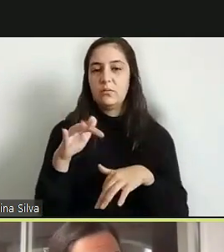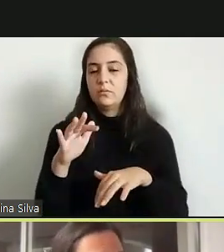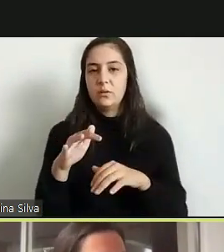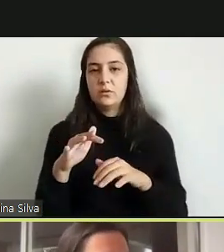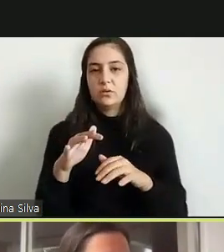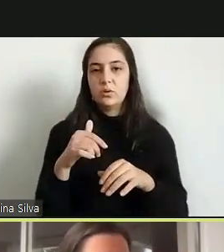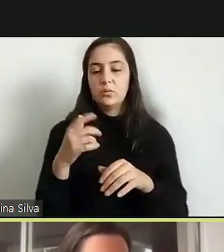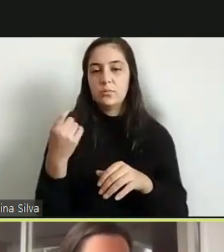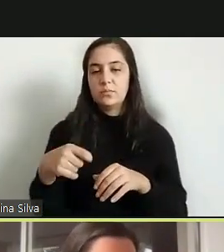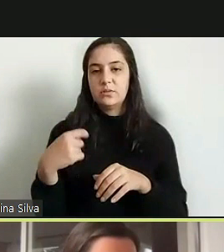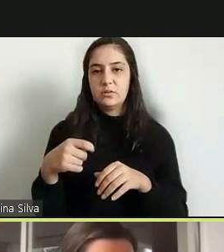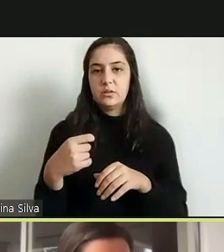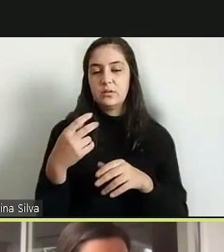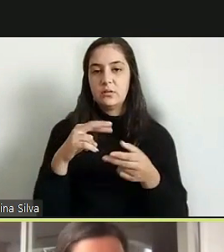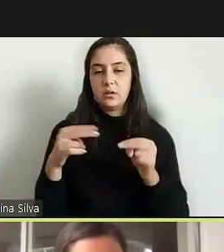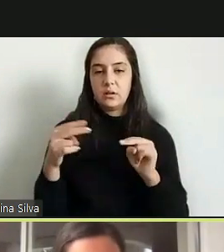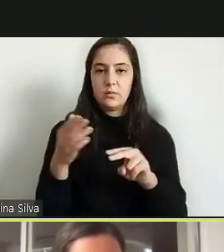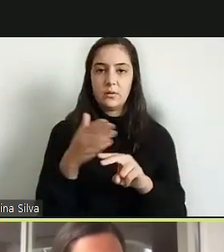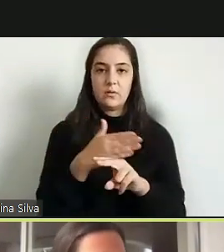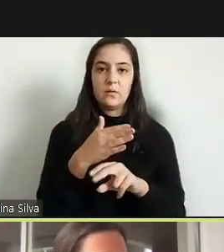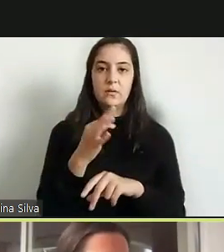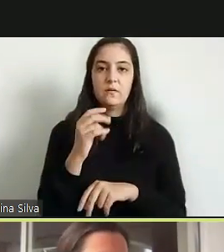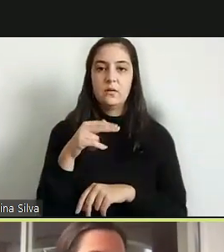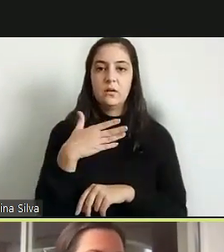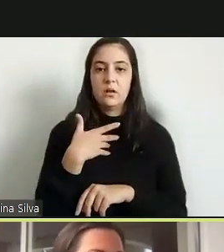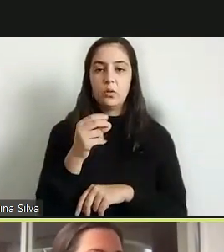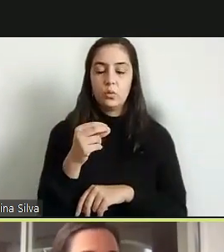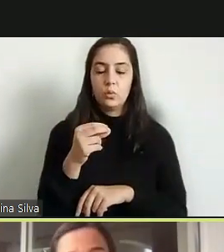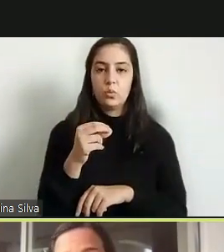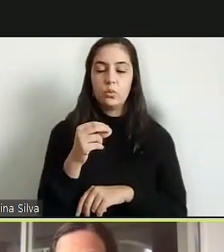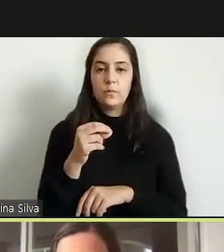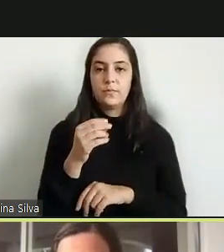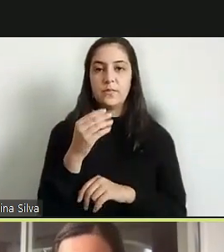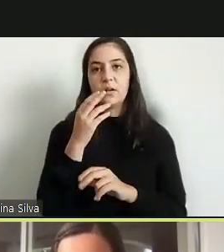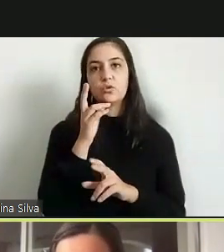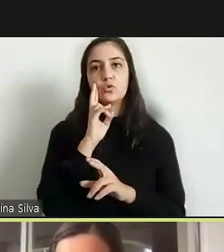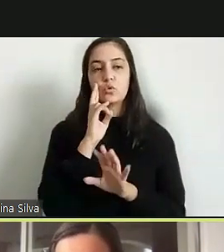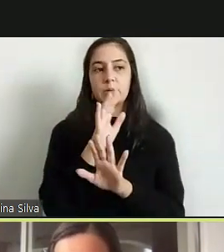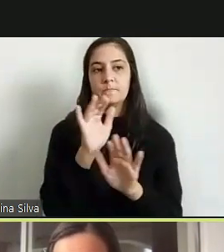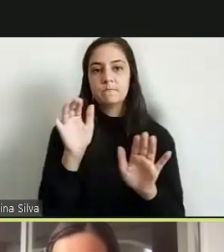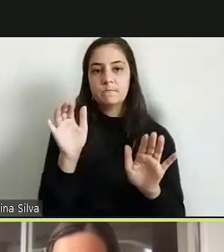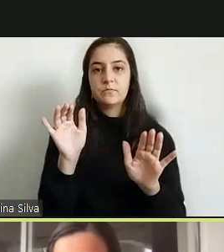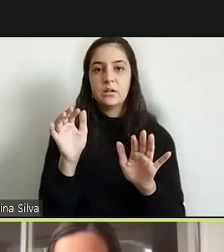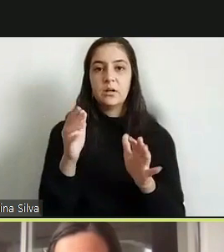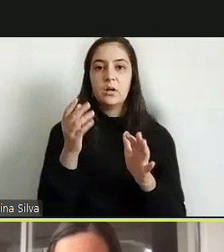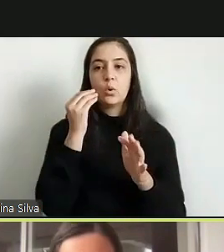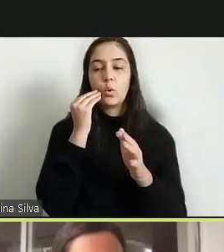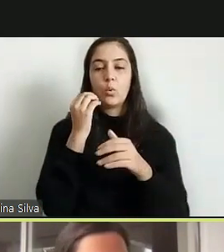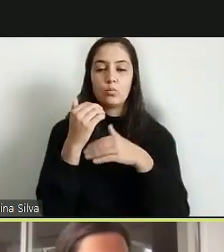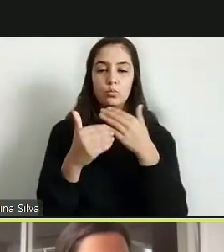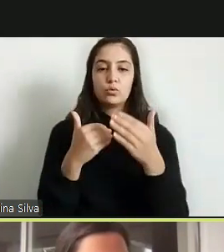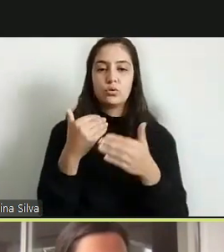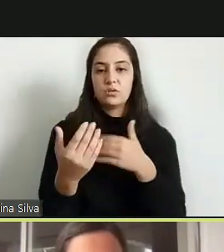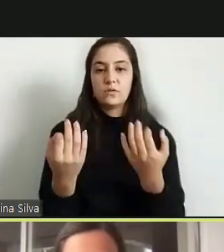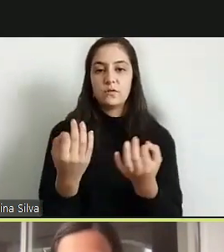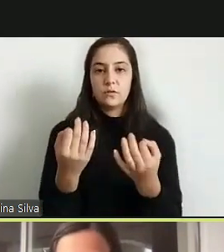depois do presidente da Câmara da altura, o Fernando Medina, a pedir desculpa pela forma como tinha sido conduzido o processo, que realmente